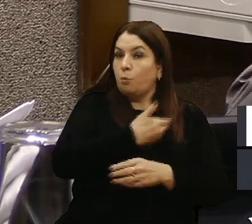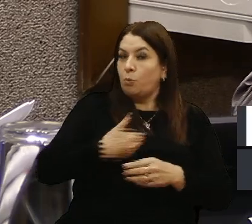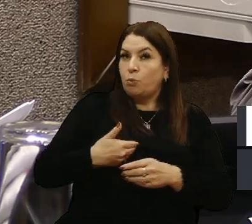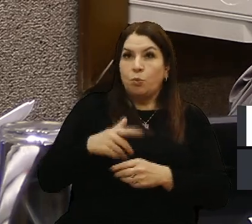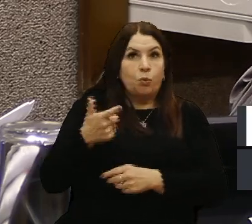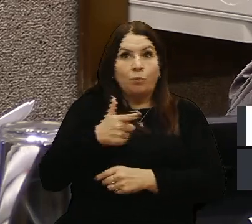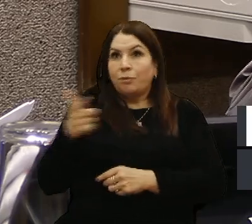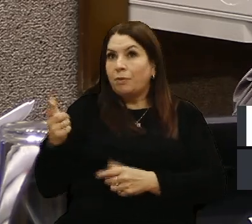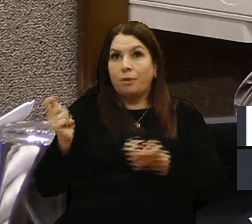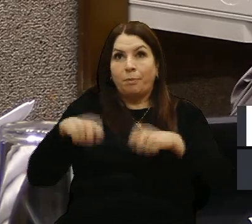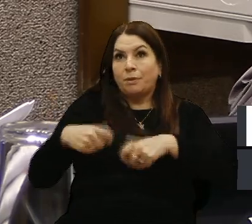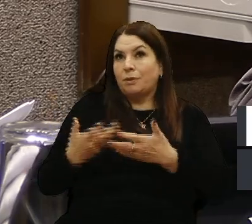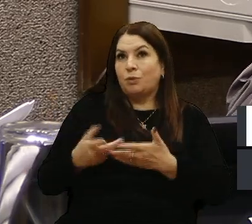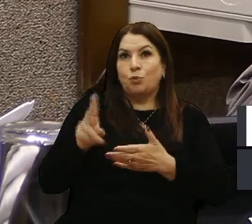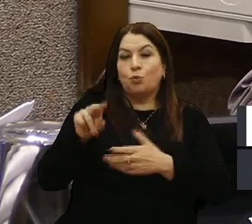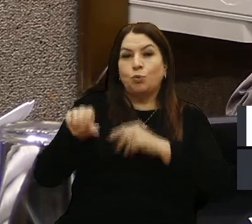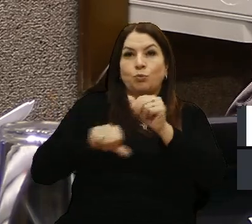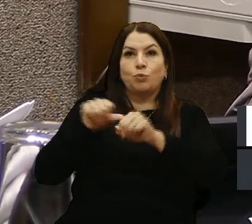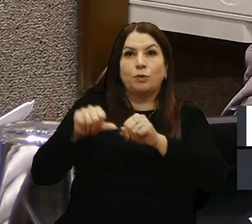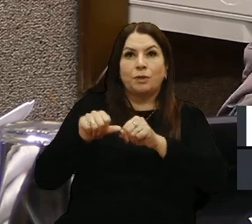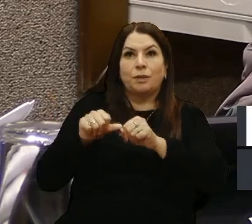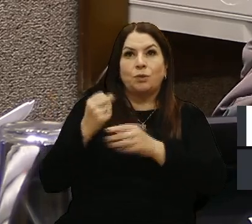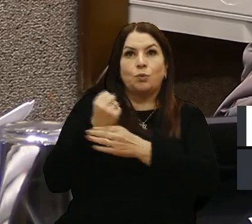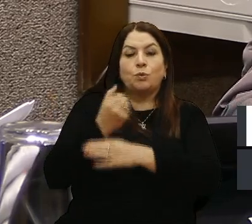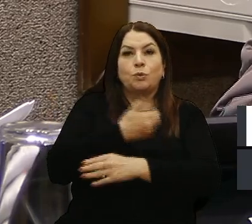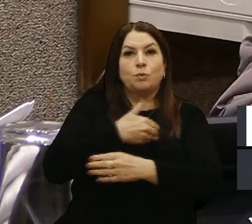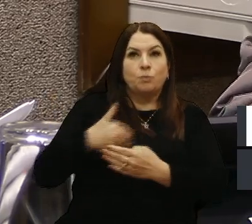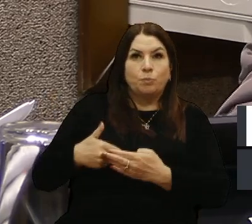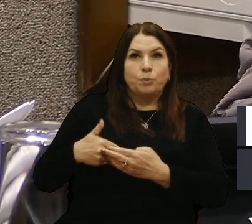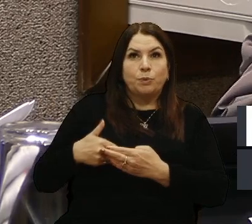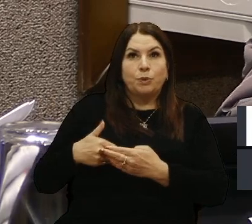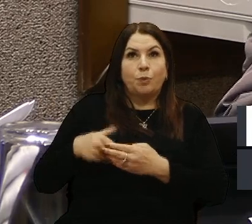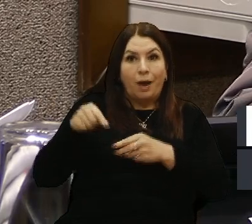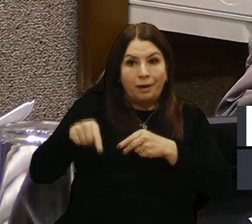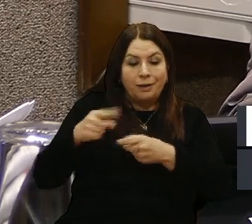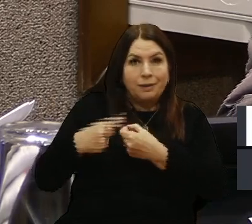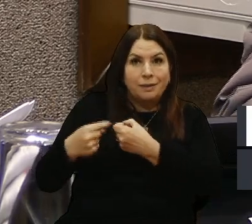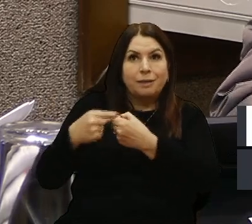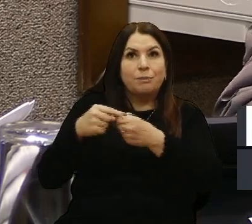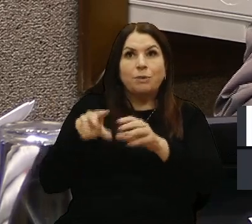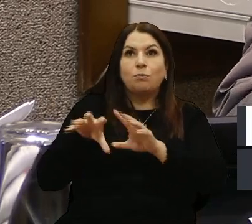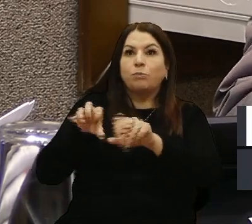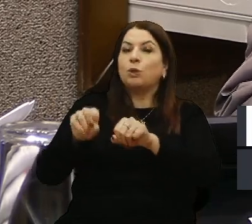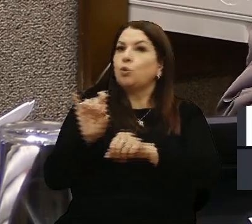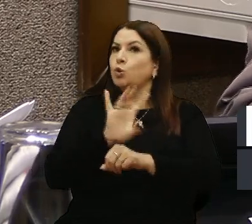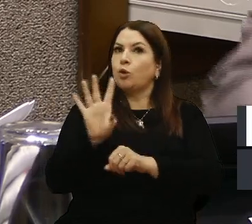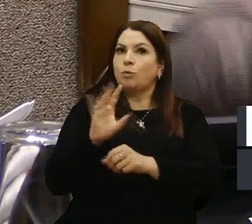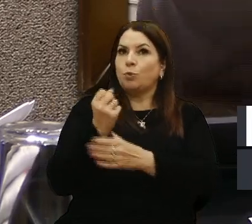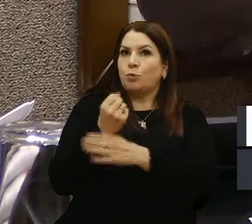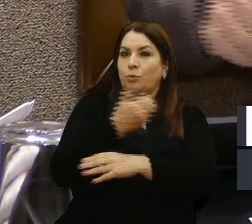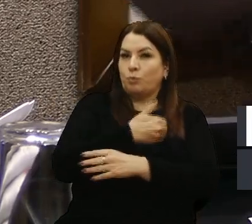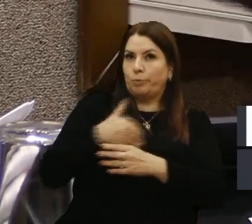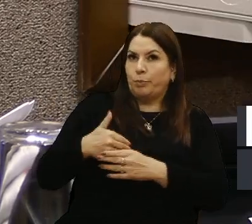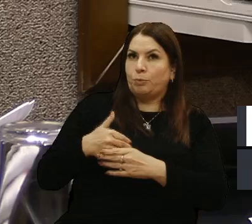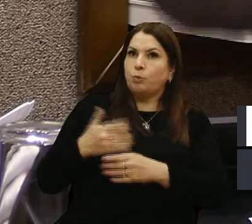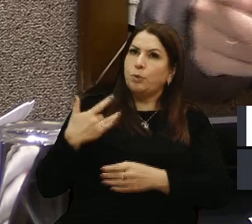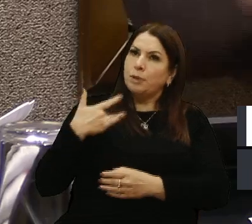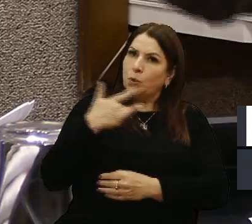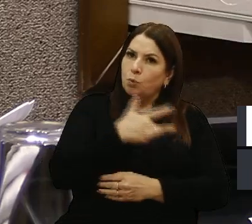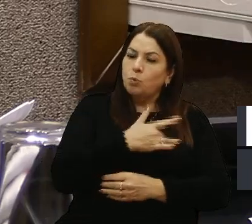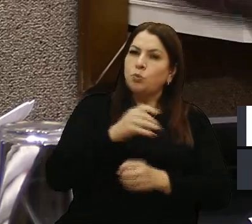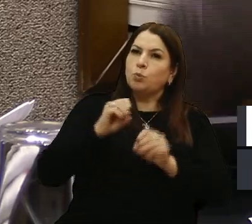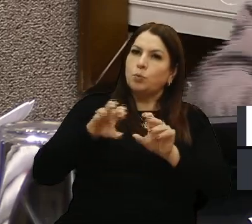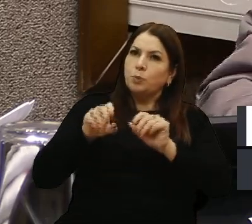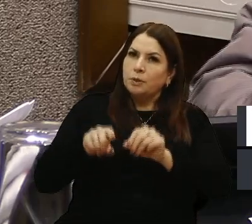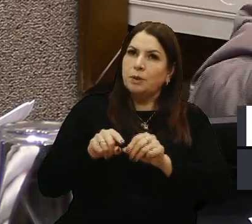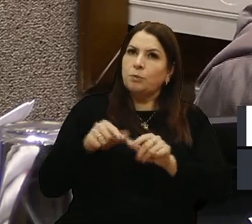nós não temos capacidade nunca de mudar a questão da segurança pública. O território precisa ser tomado não exclusivamente com segurança pública, mas com saúde, com educação,